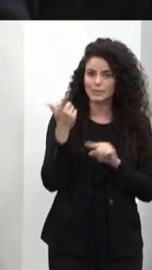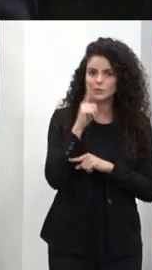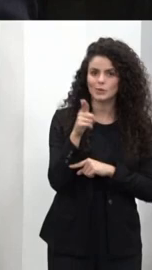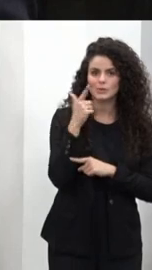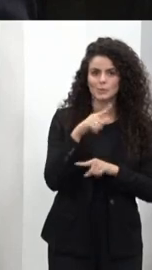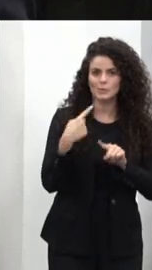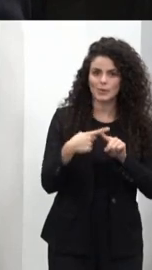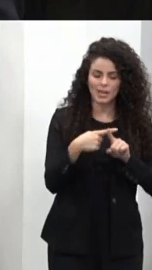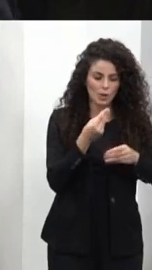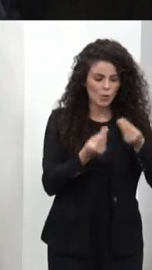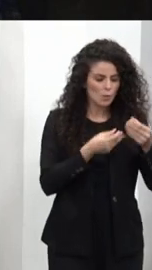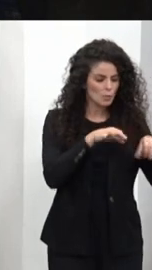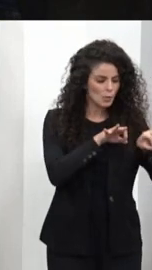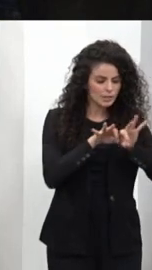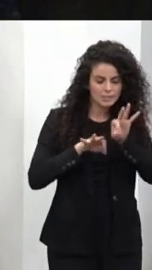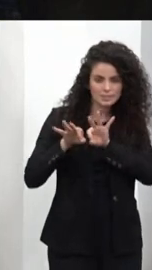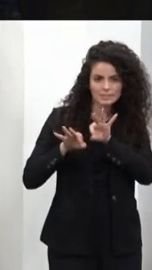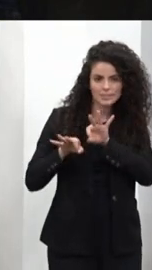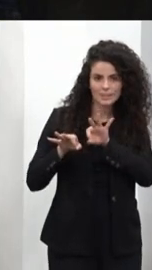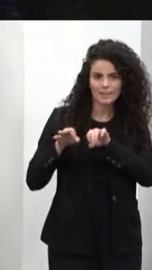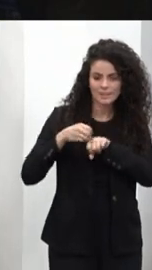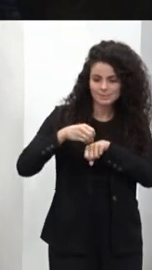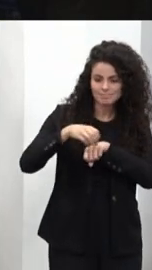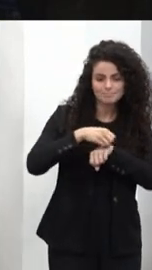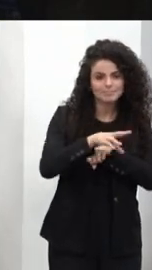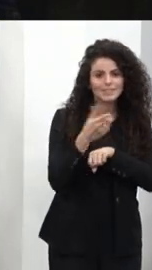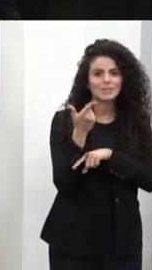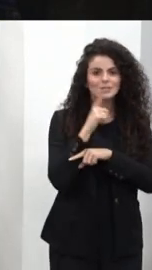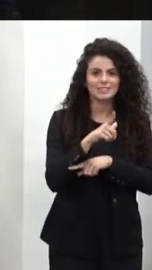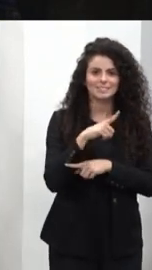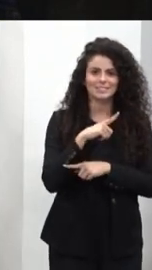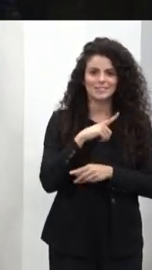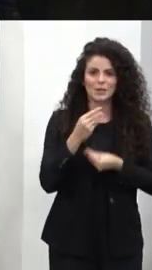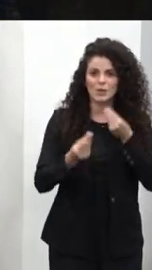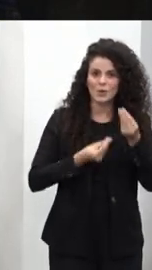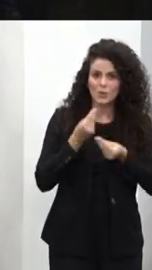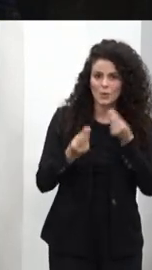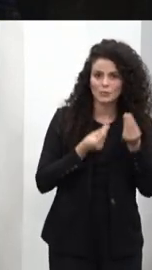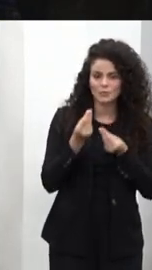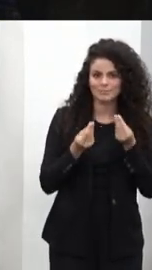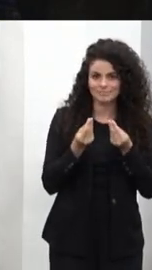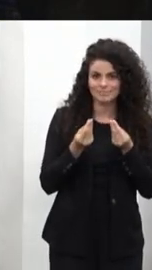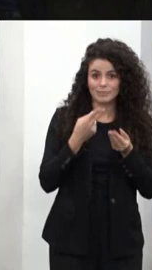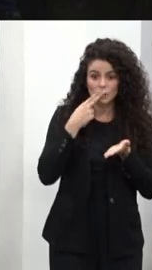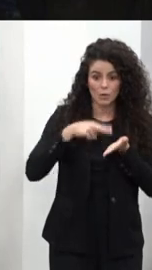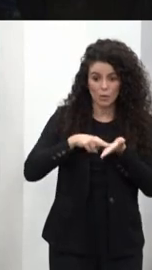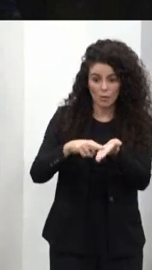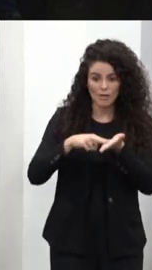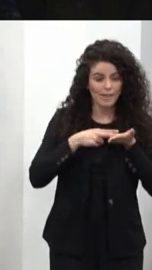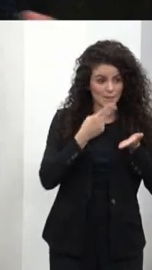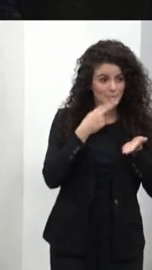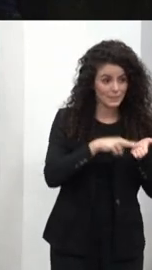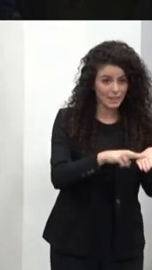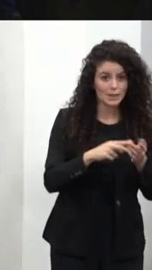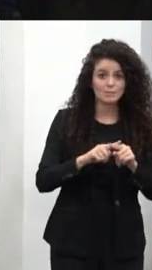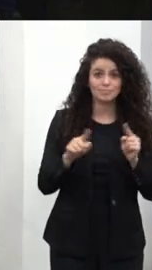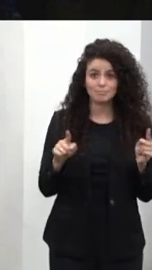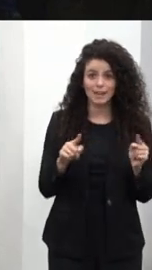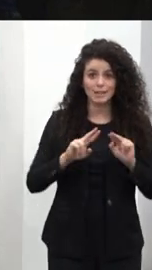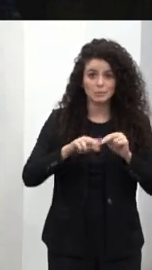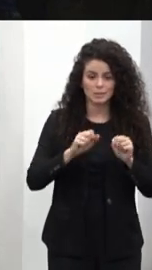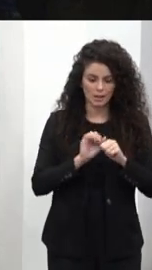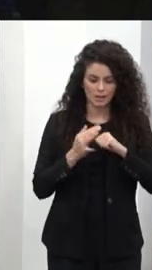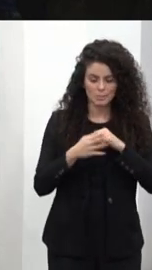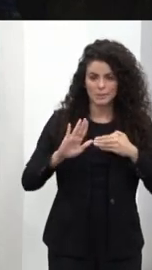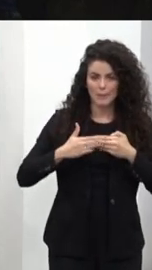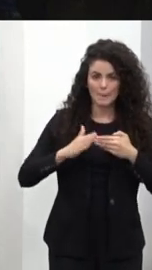operacional era através de correio e na ocasião nós não podíamos utilizar os meios do correio então Nós criamos de uma maneira